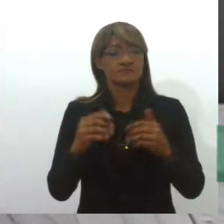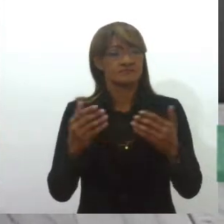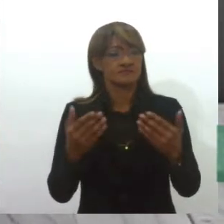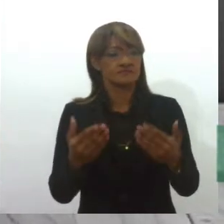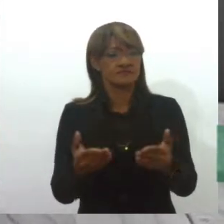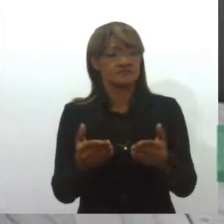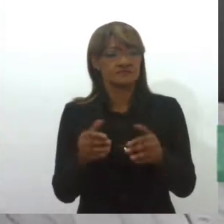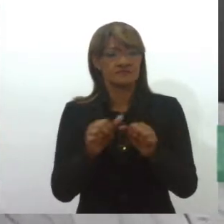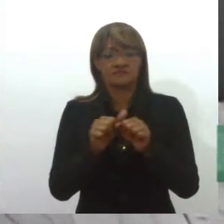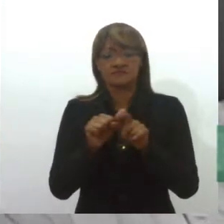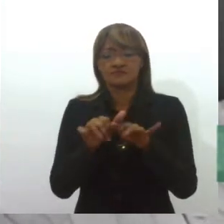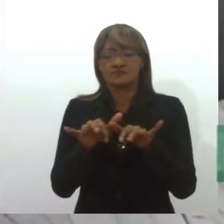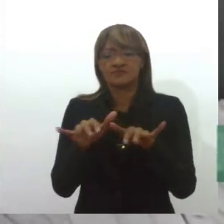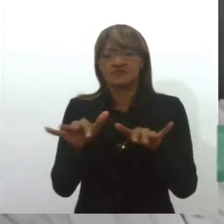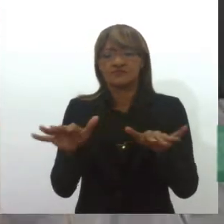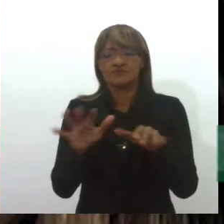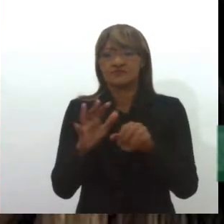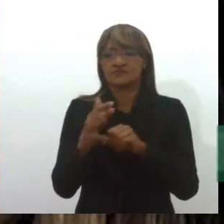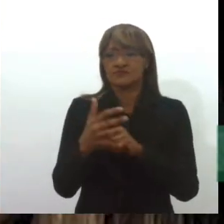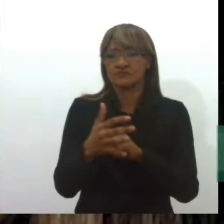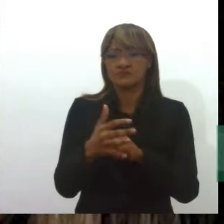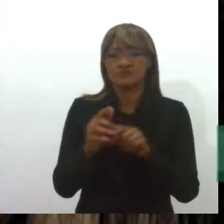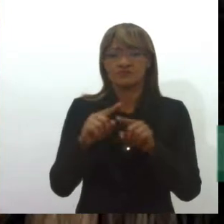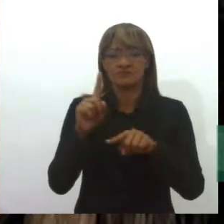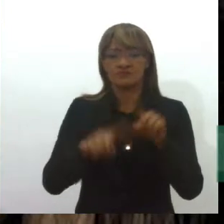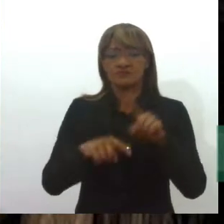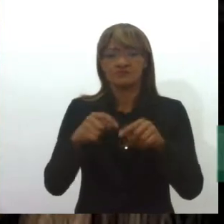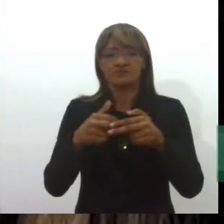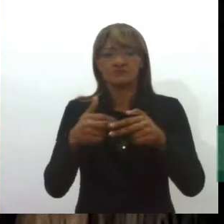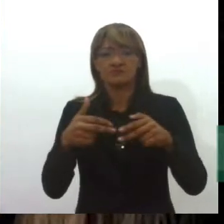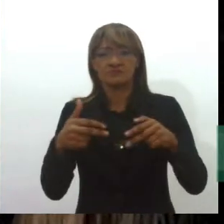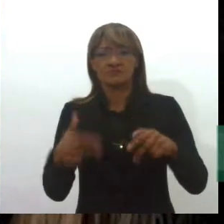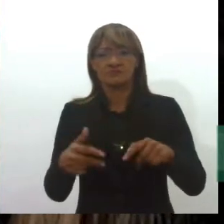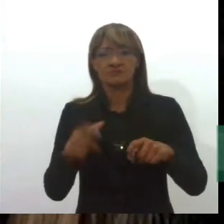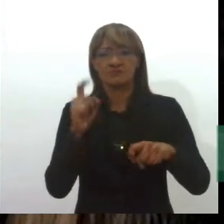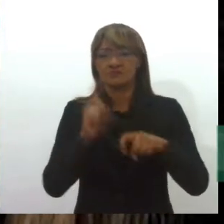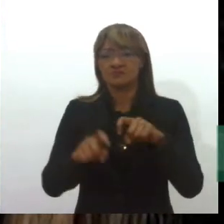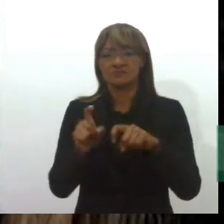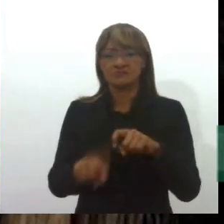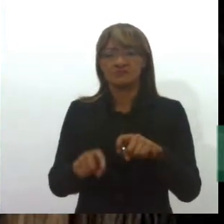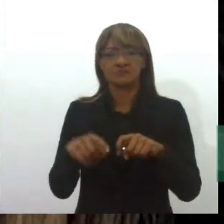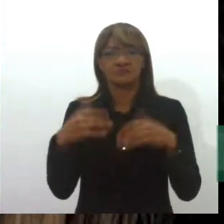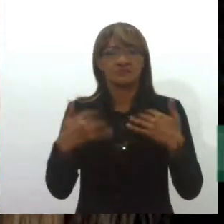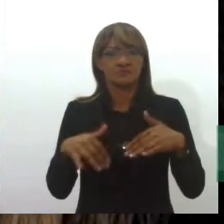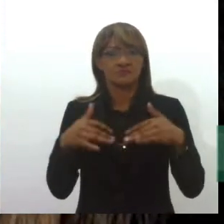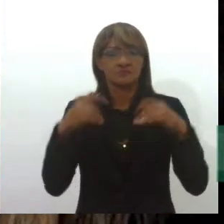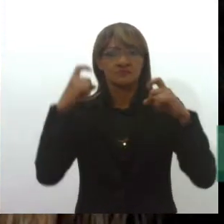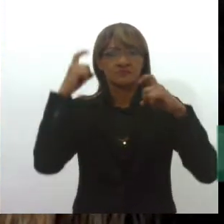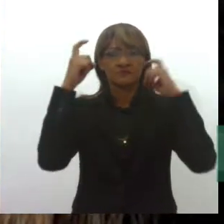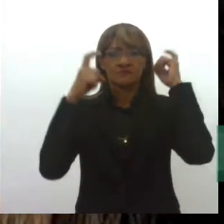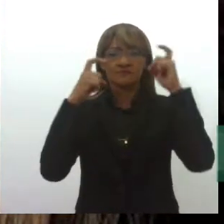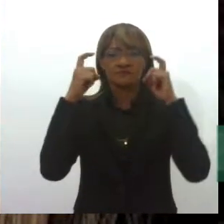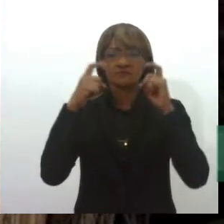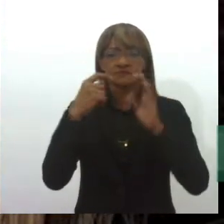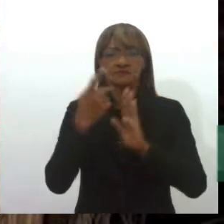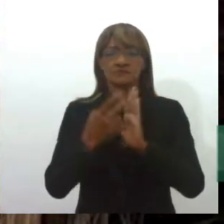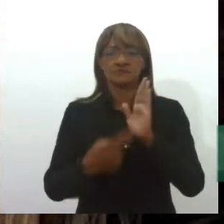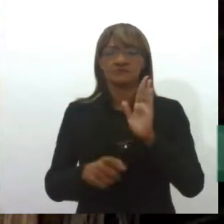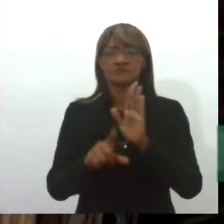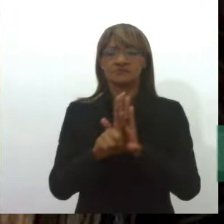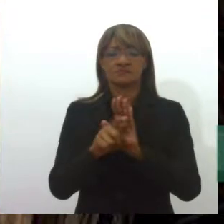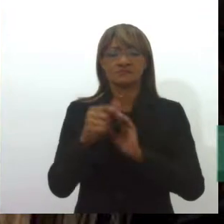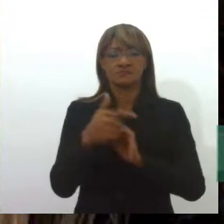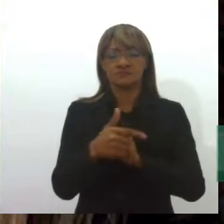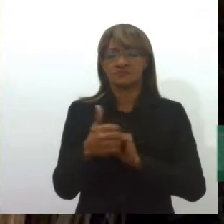a pandemia, o problema da pornografia passou a preocupar ainda mais. O projeto de lei 219